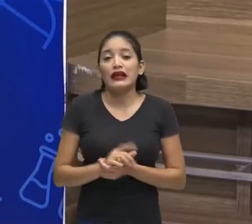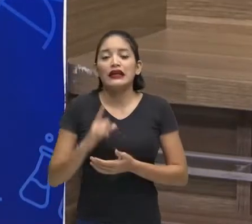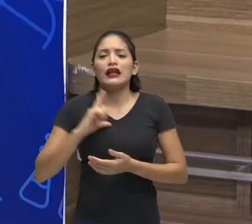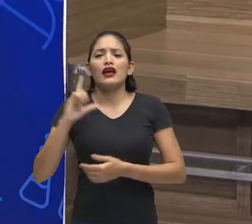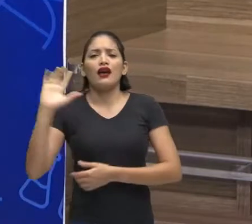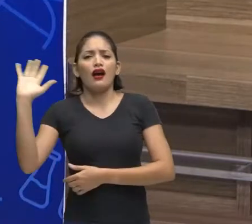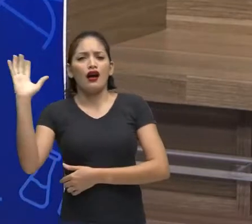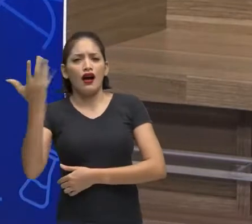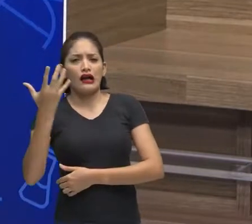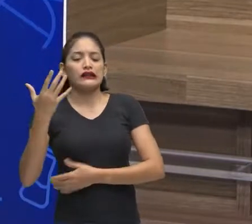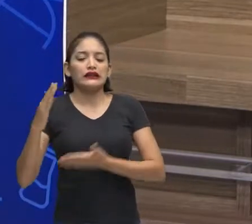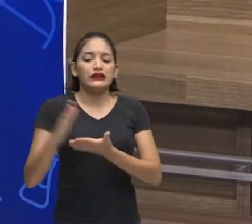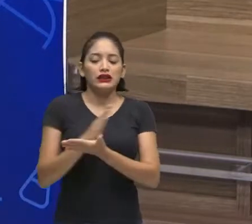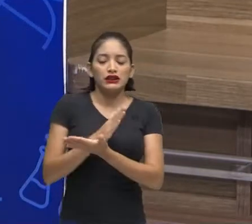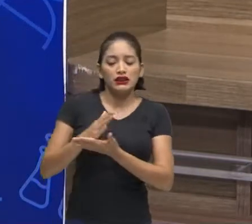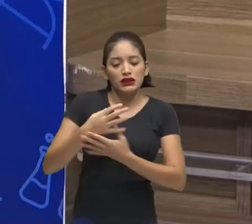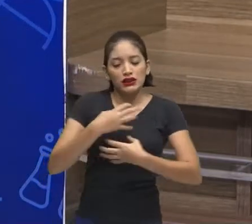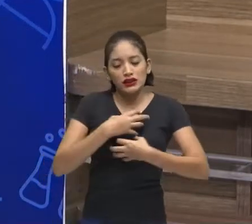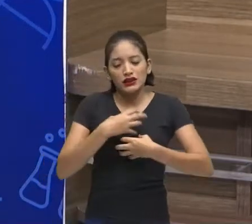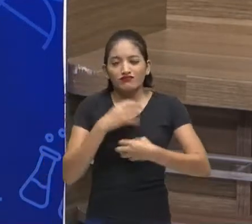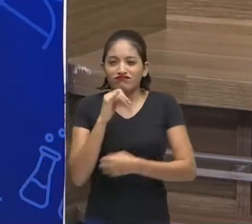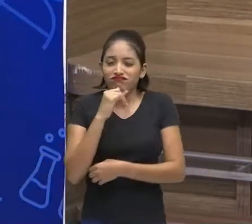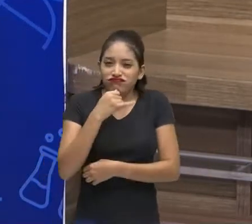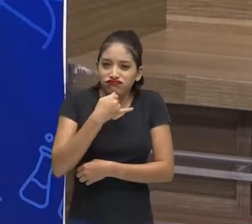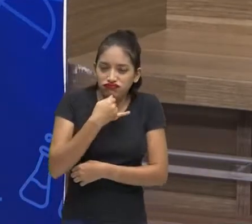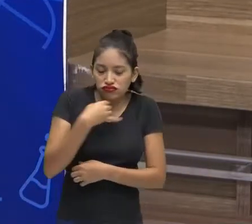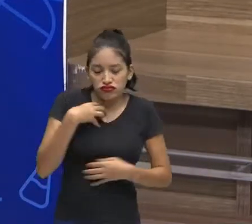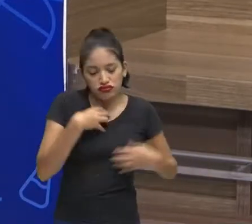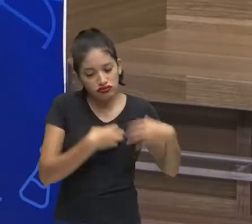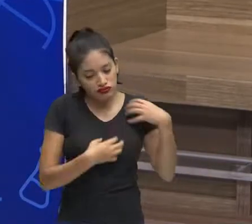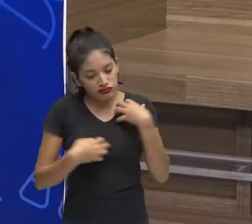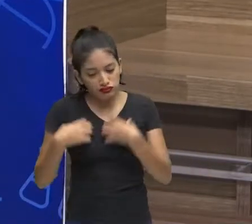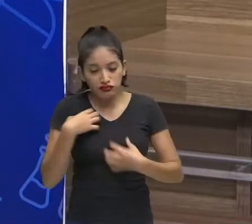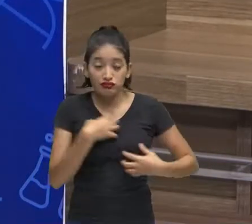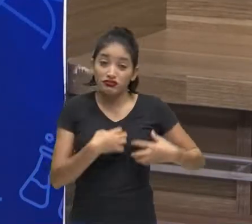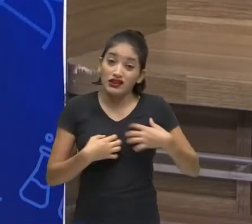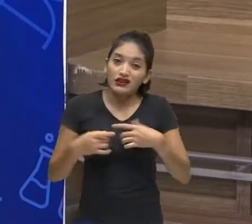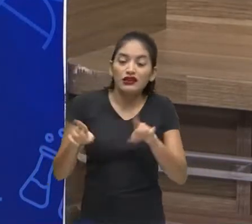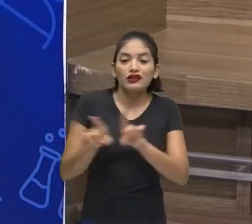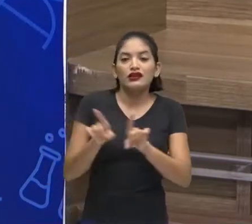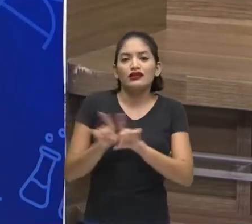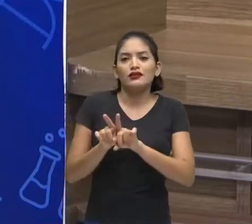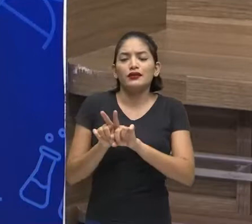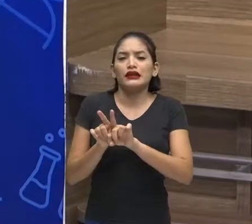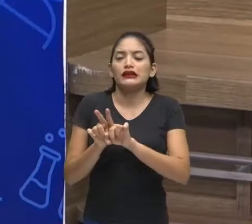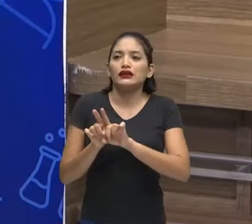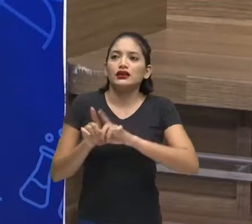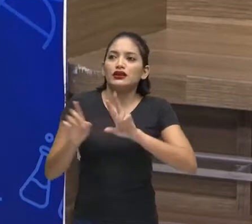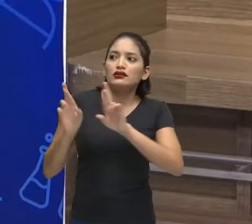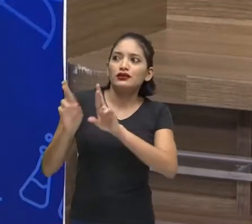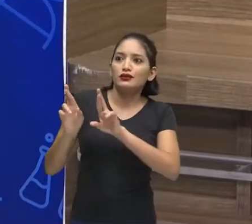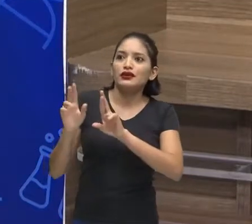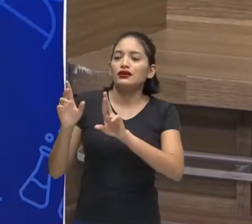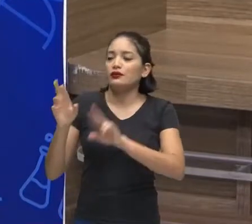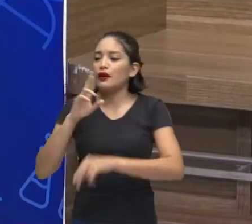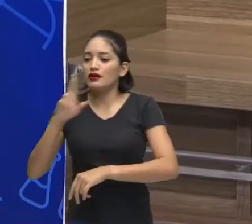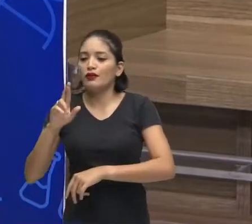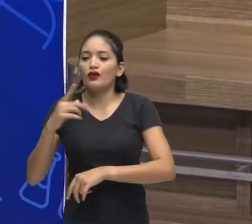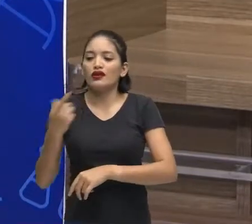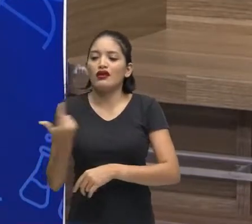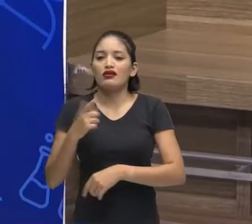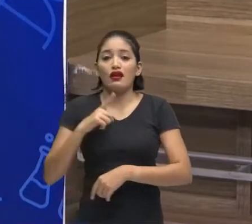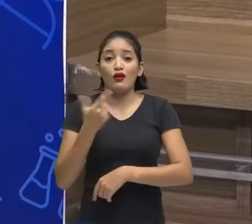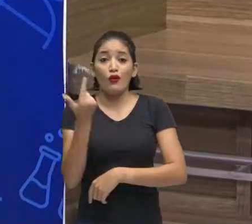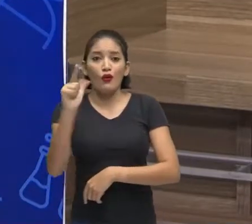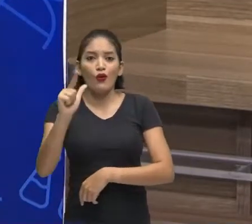nos levam a ficar tristes, às vezes frustrados, às vezes esperando uma resposta e vem outra. Sim,